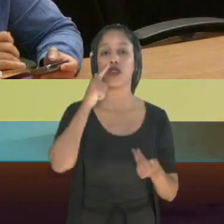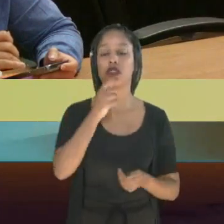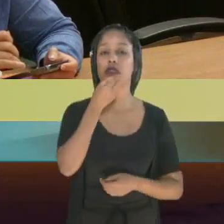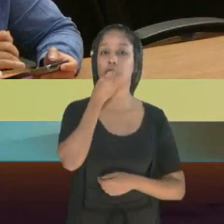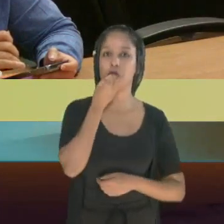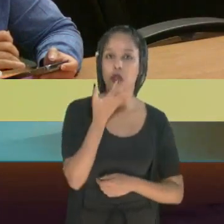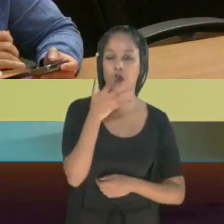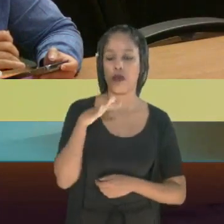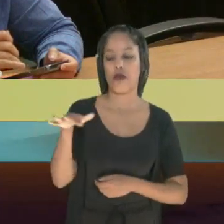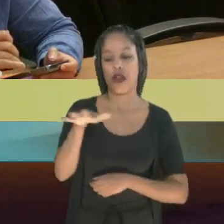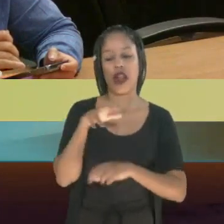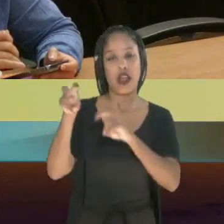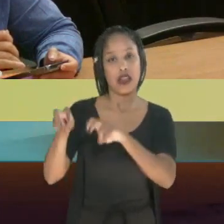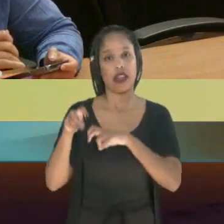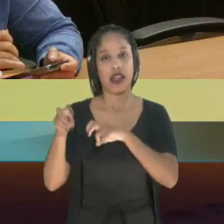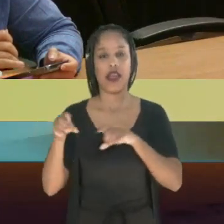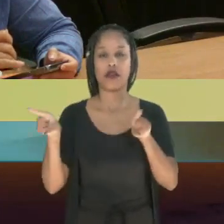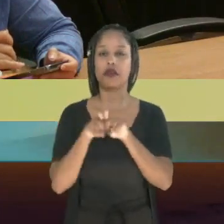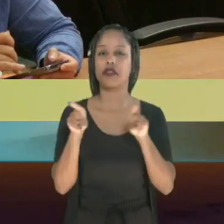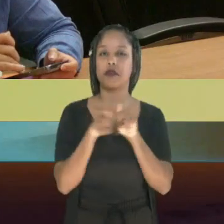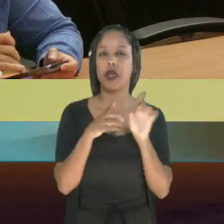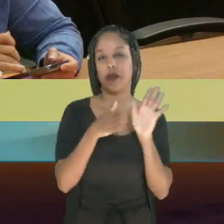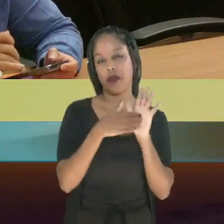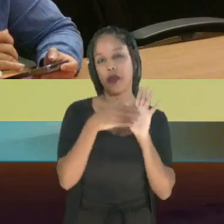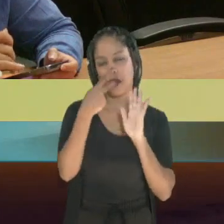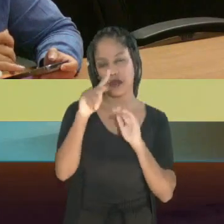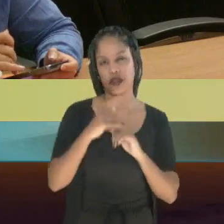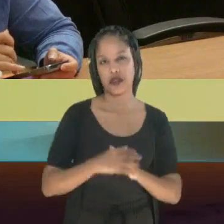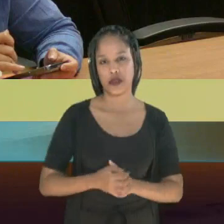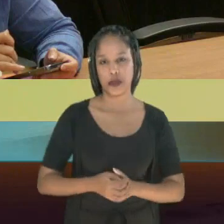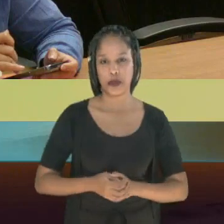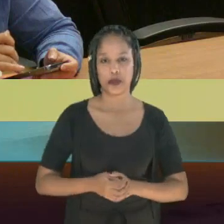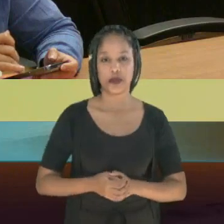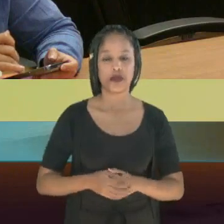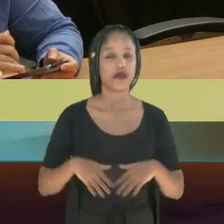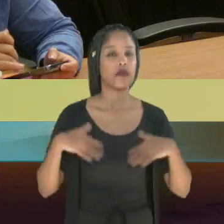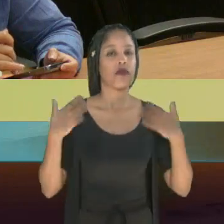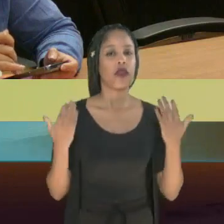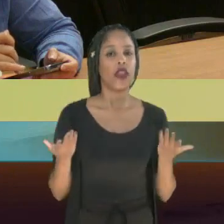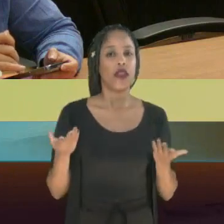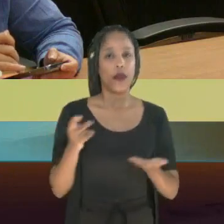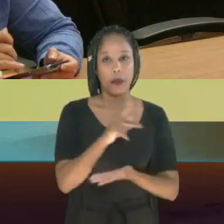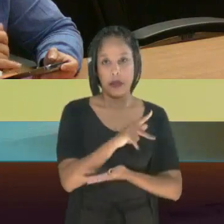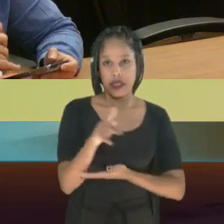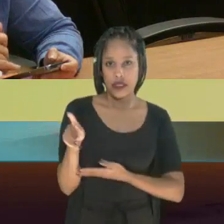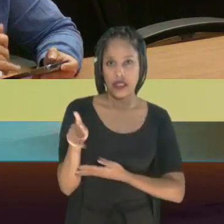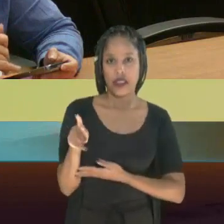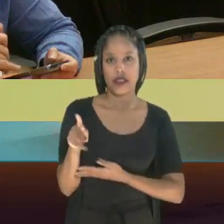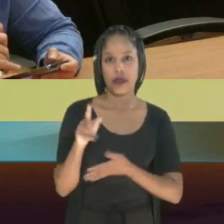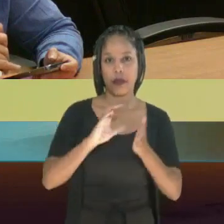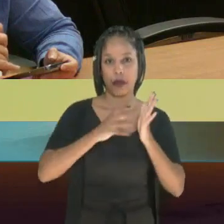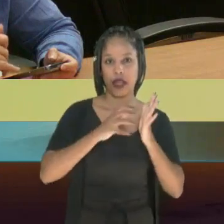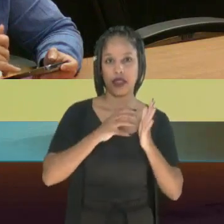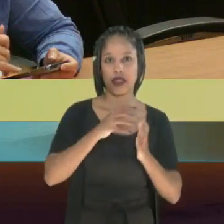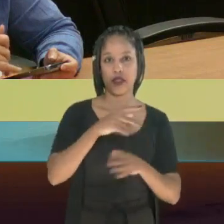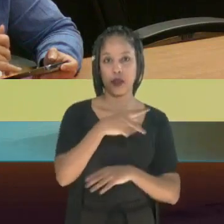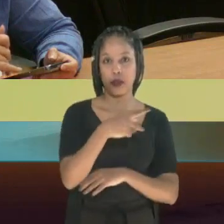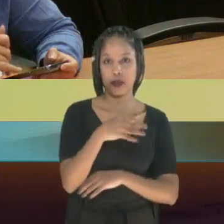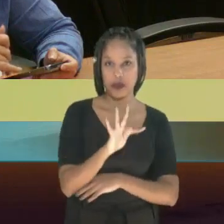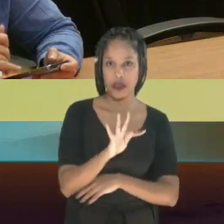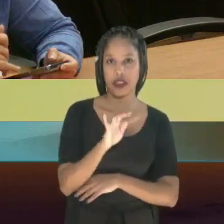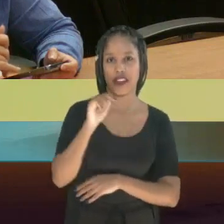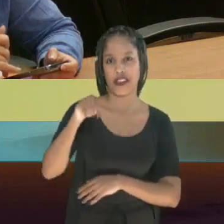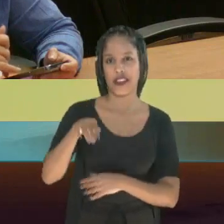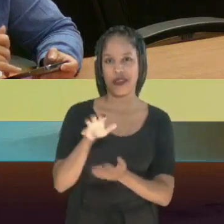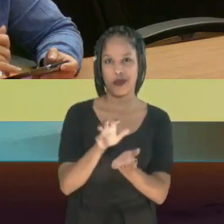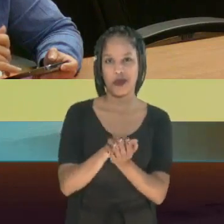agro e para a vossa propositura. No entanto, presidente do partido PT aqui em